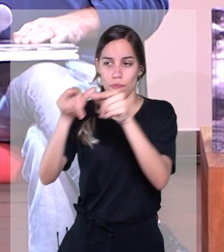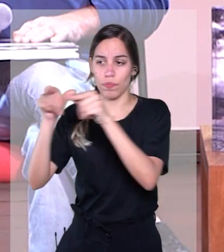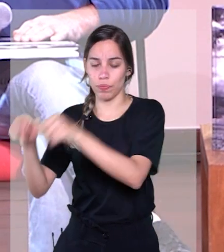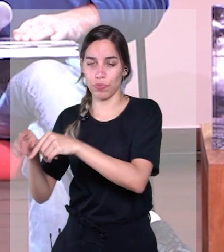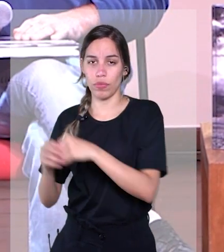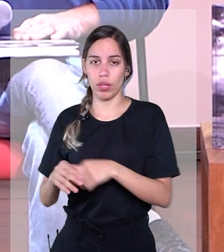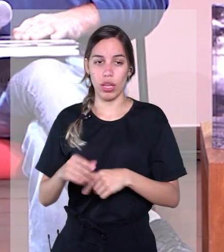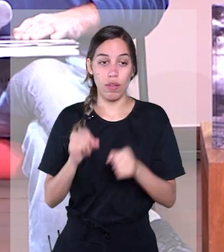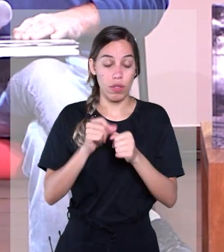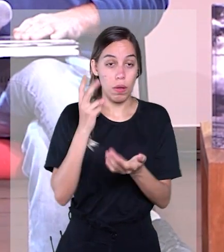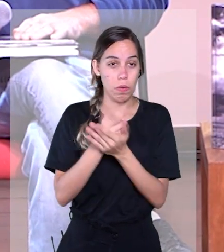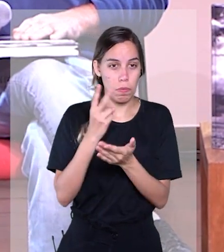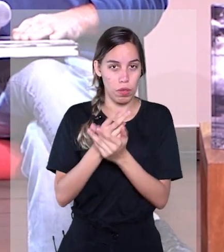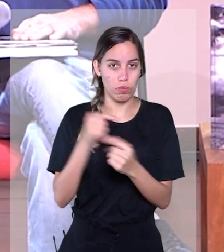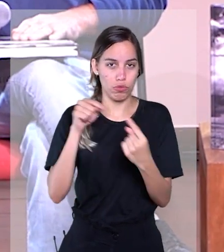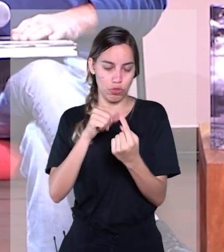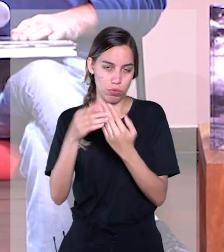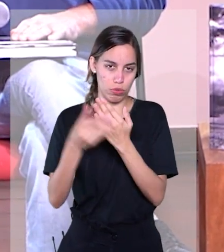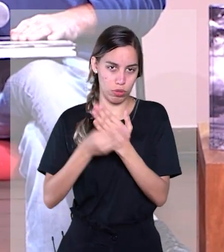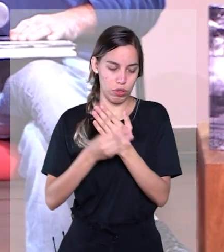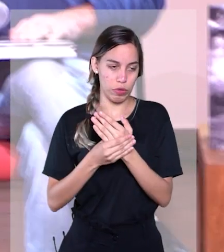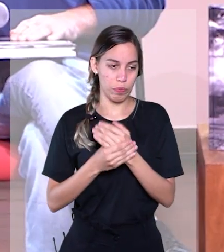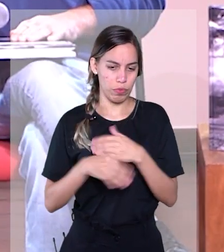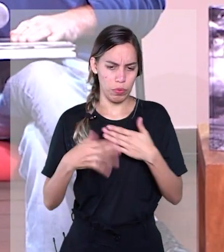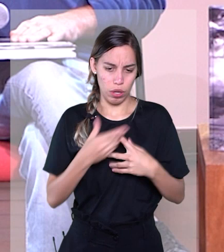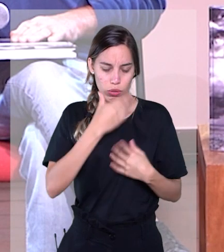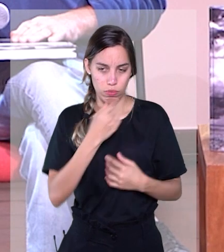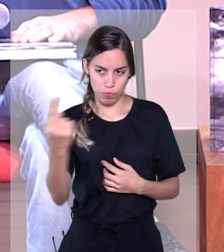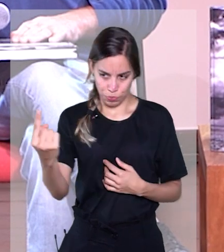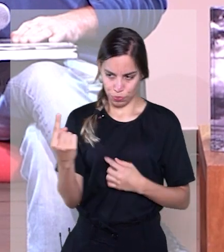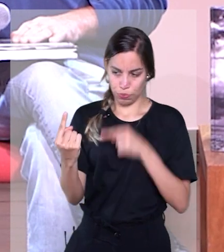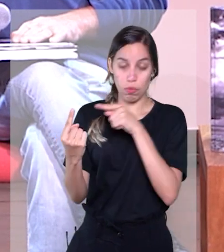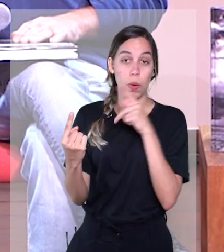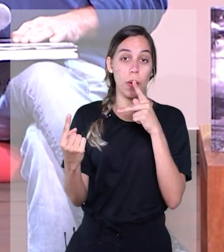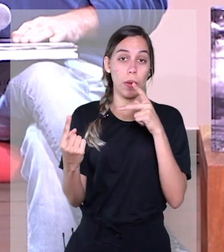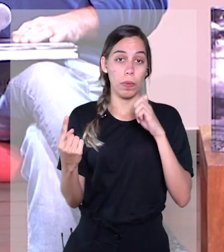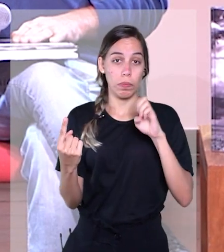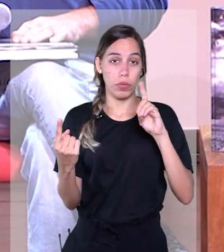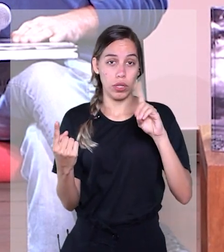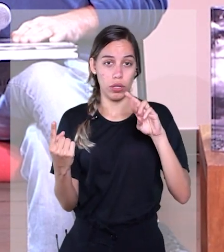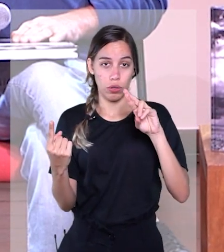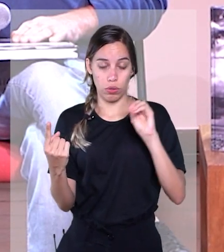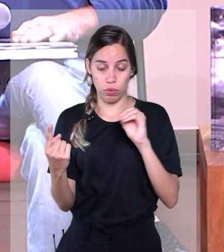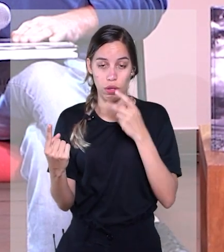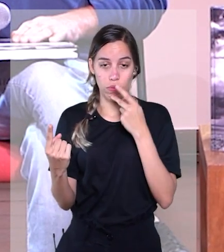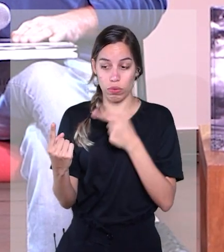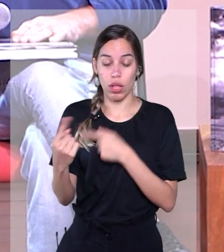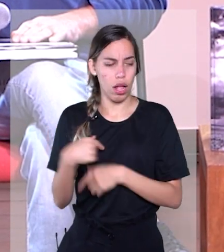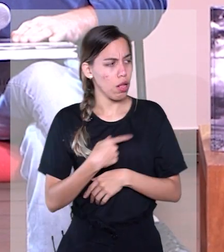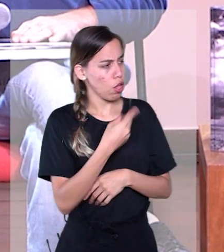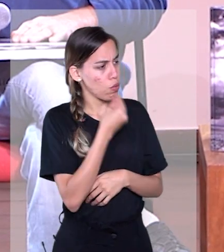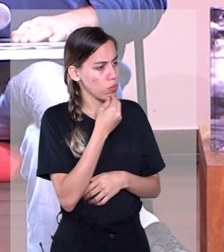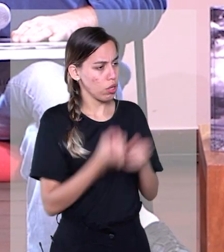Quando o Pedro me sugeriu esse diálogo em fevereiro de